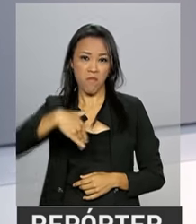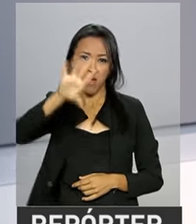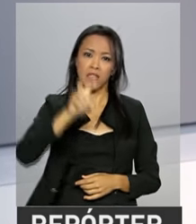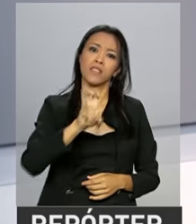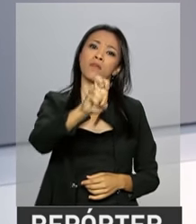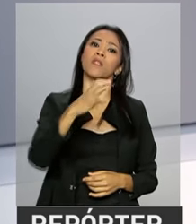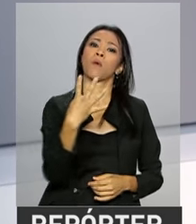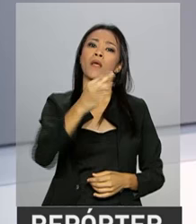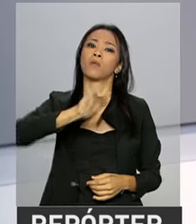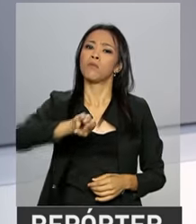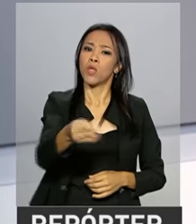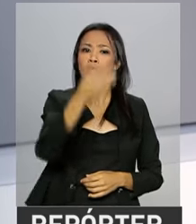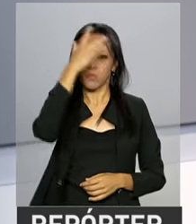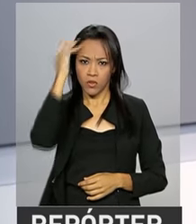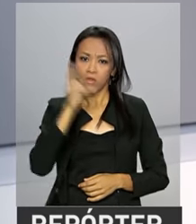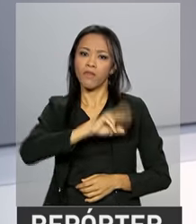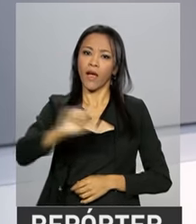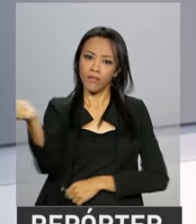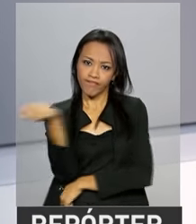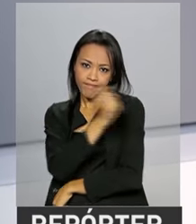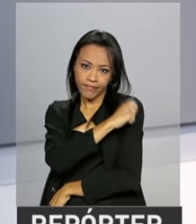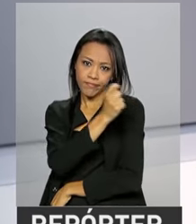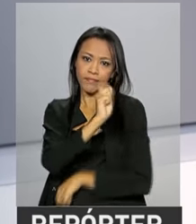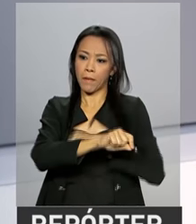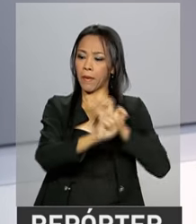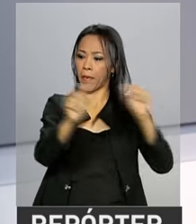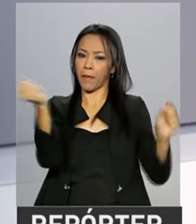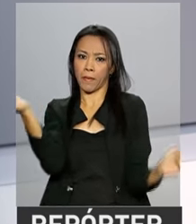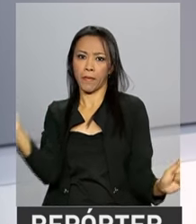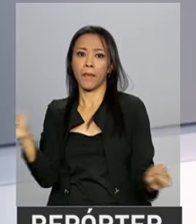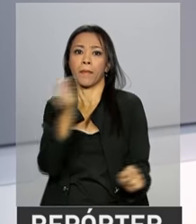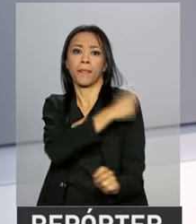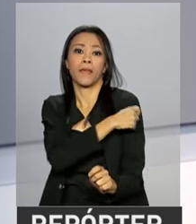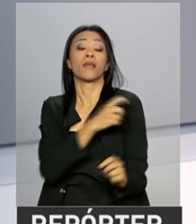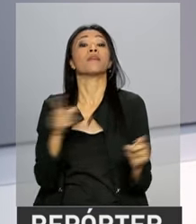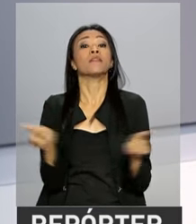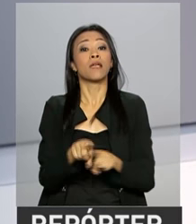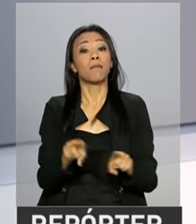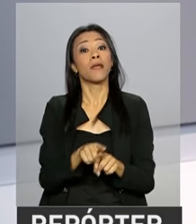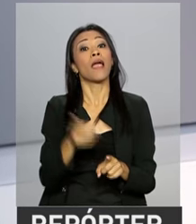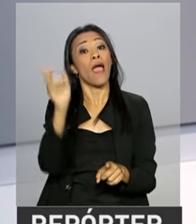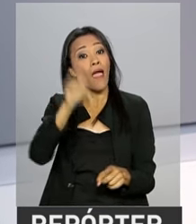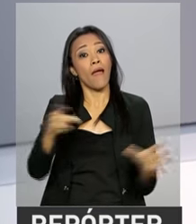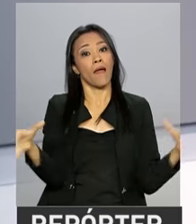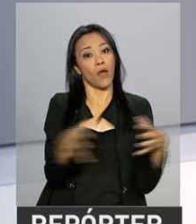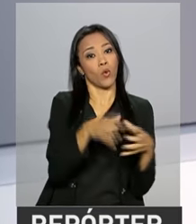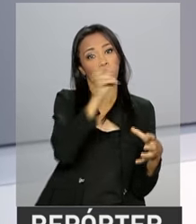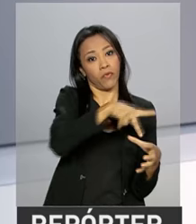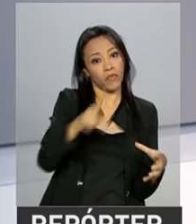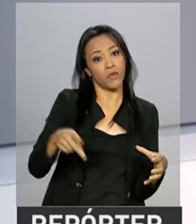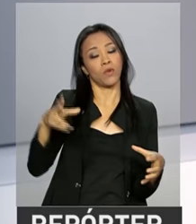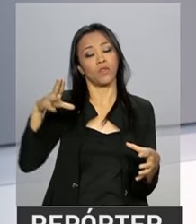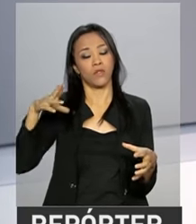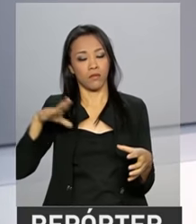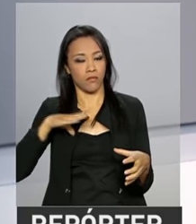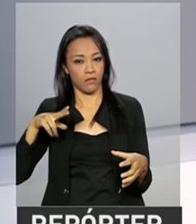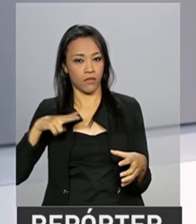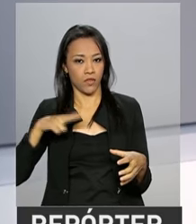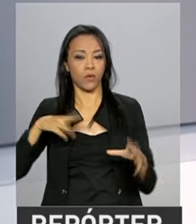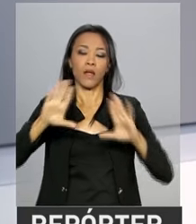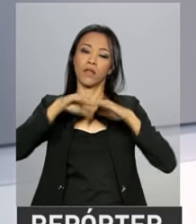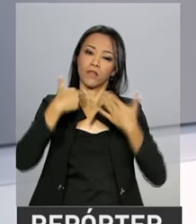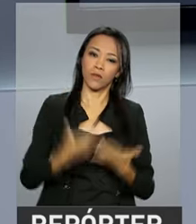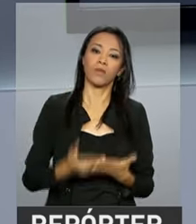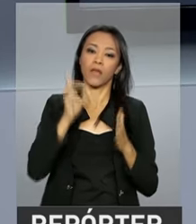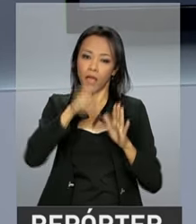devem ser imunizadas este ano a novidade é a inclusão de professores das redes pública e privada como público alvo da